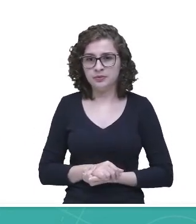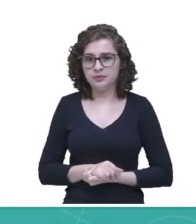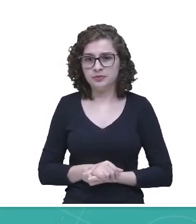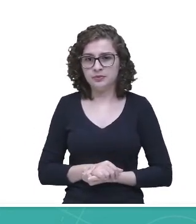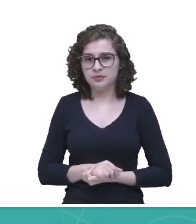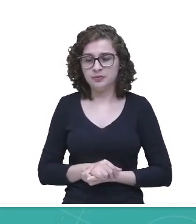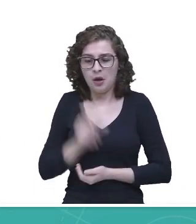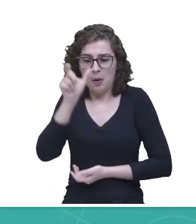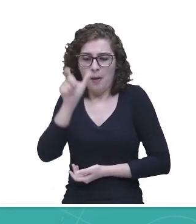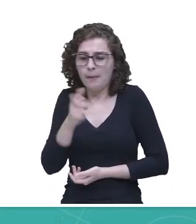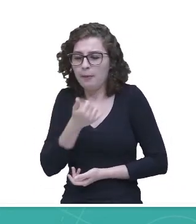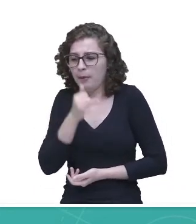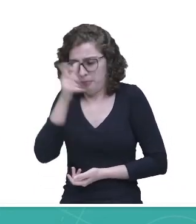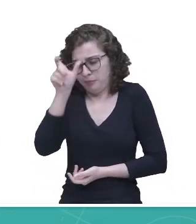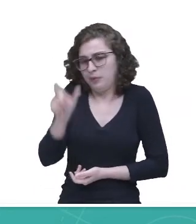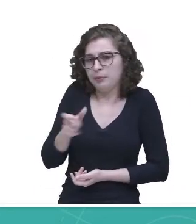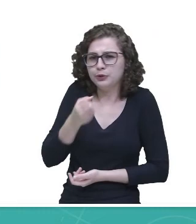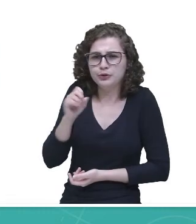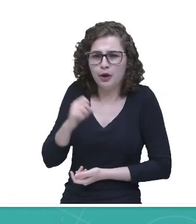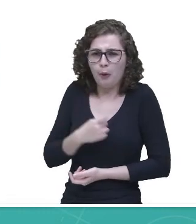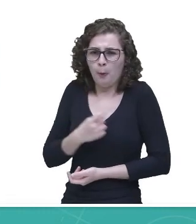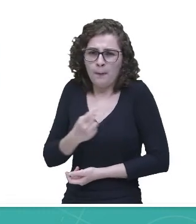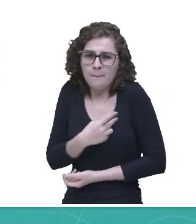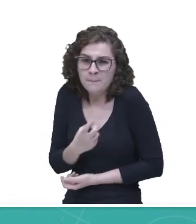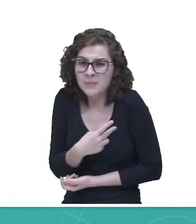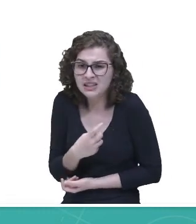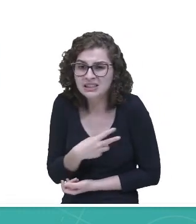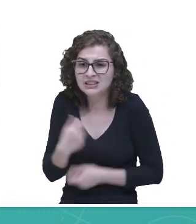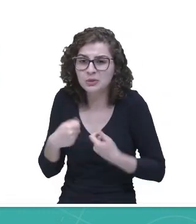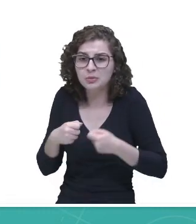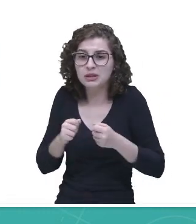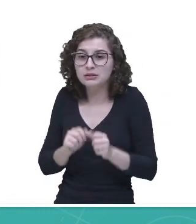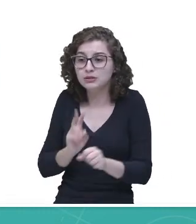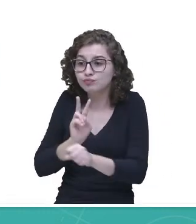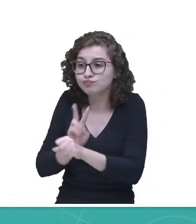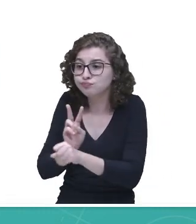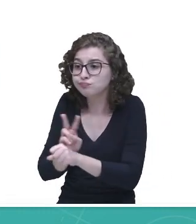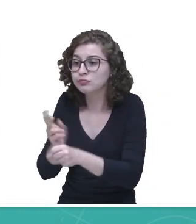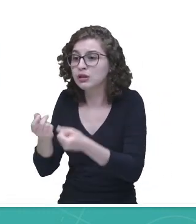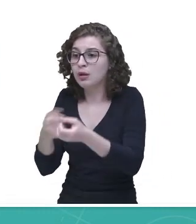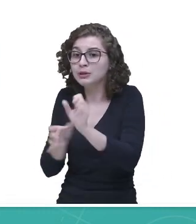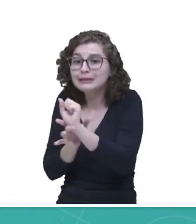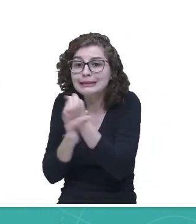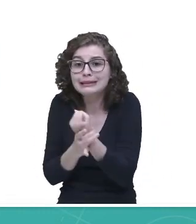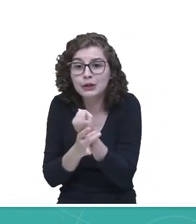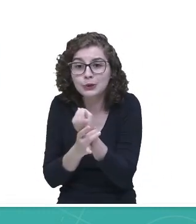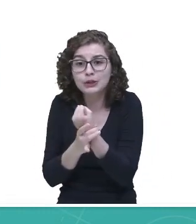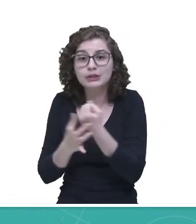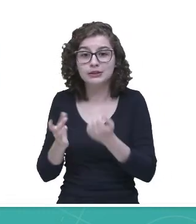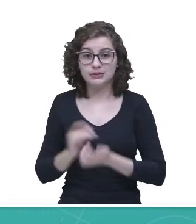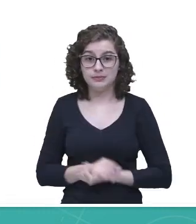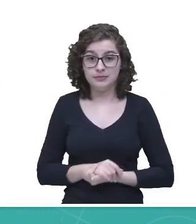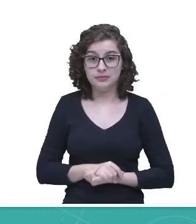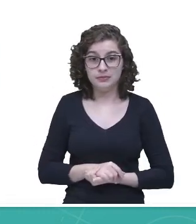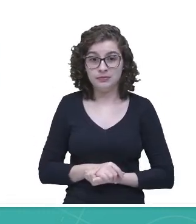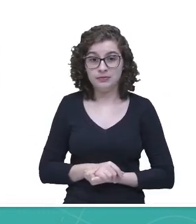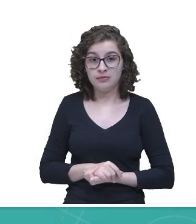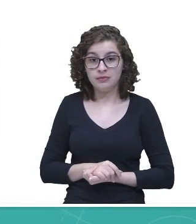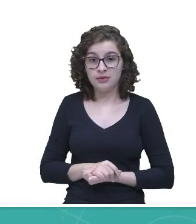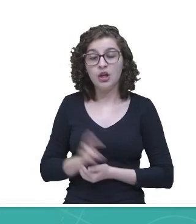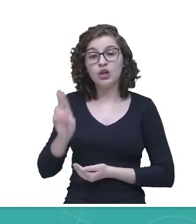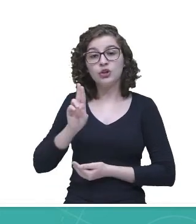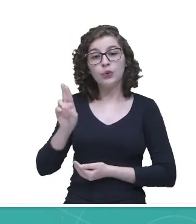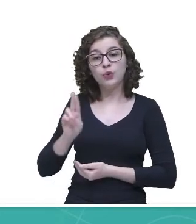procurar proteção. E pagar diversos impostos como a talha, banalidade, mão morta,